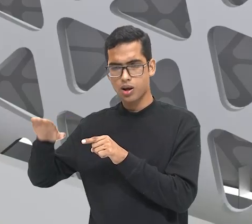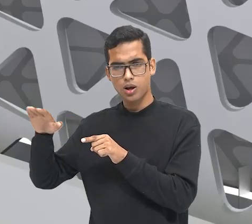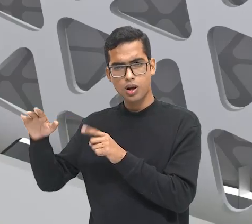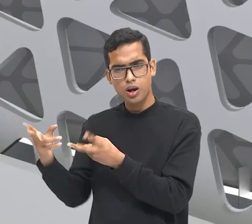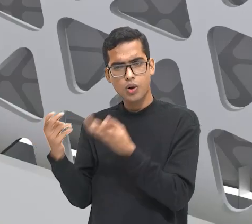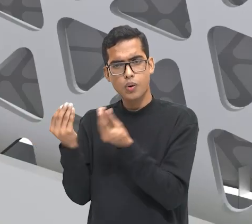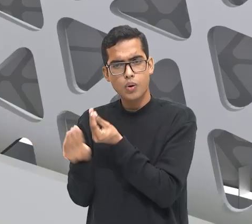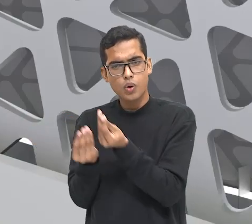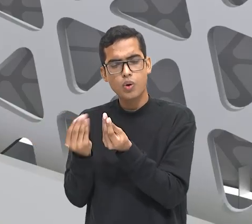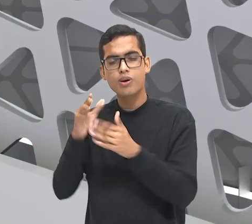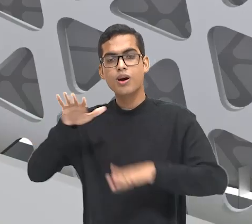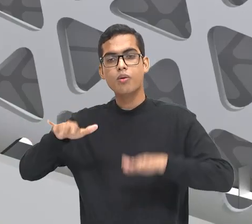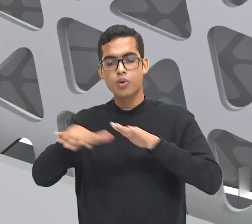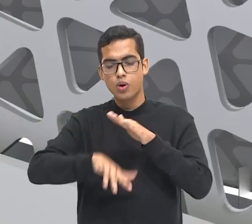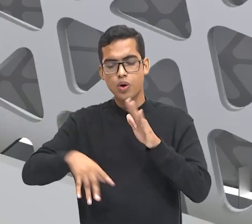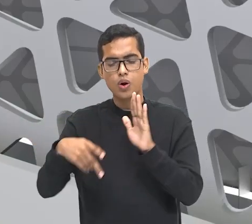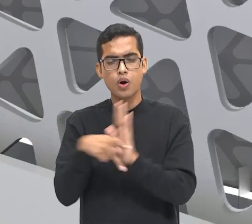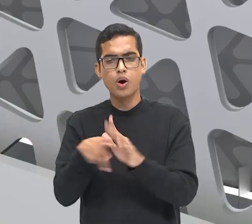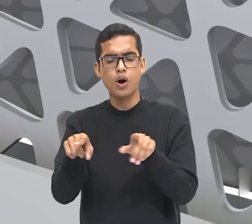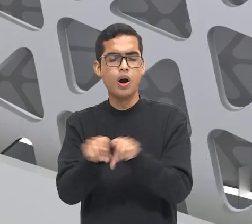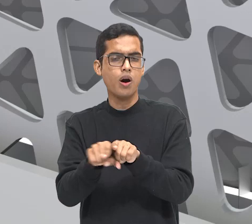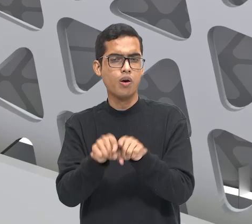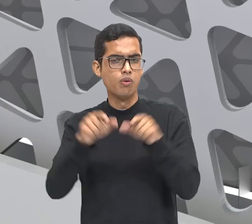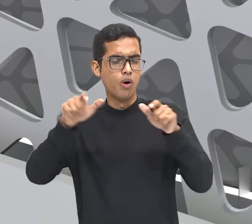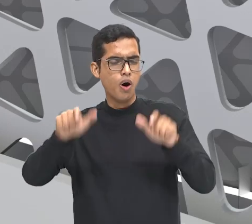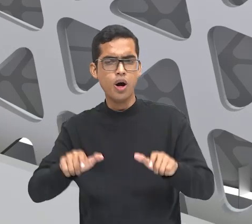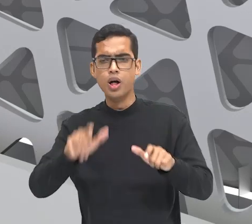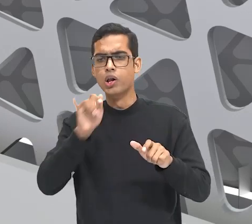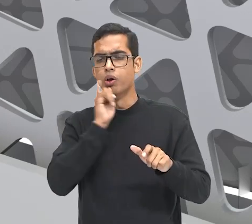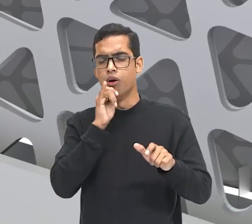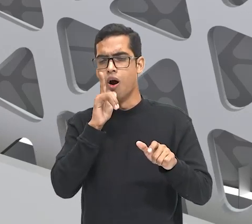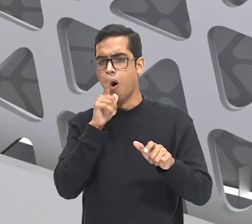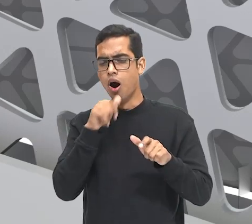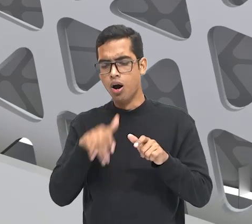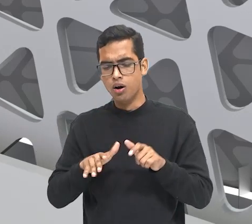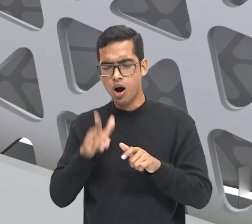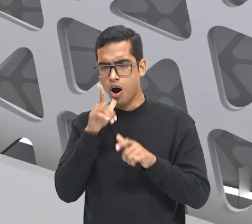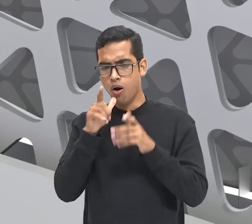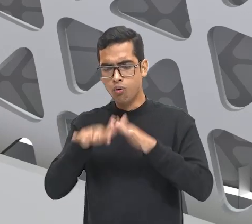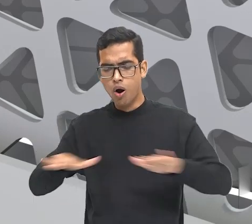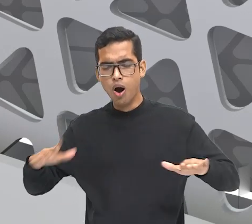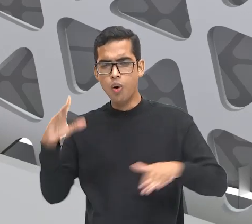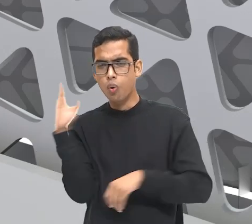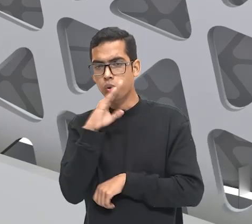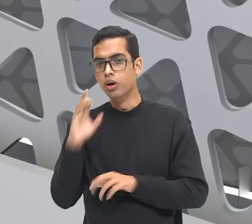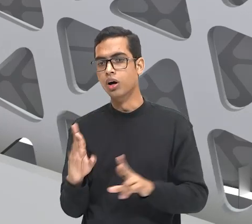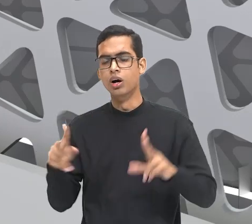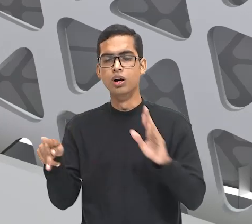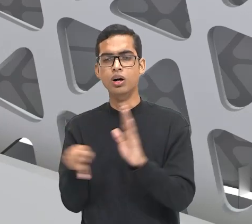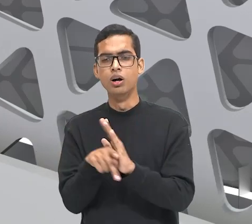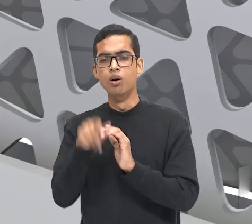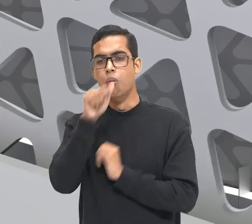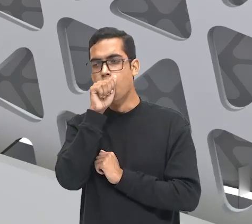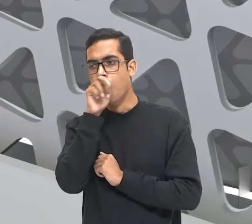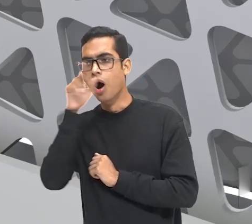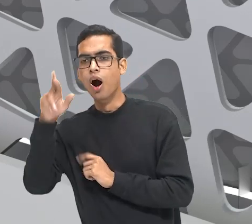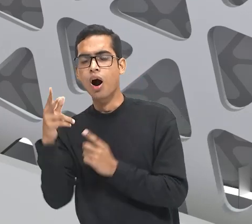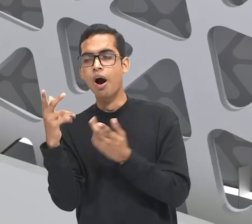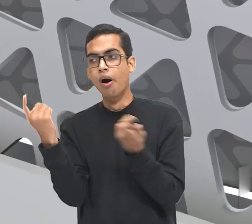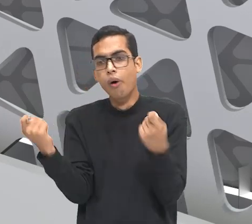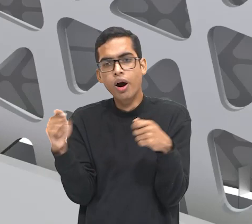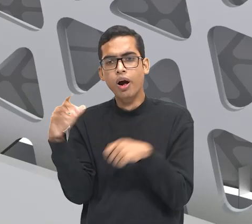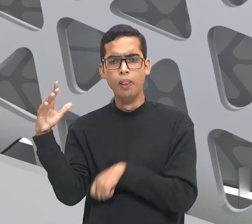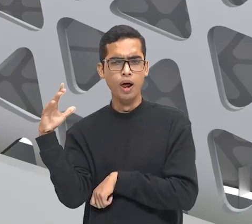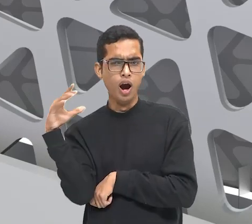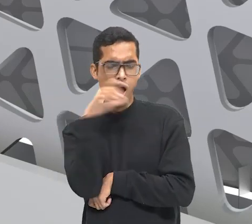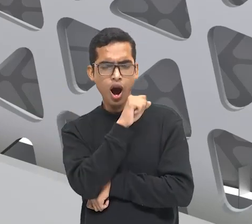em que ela está se propagando, né? Na água ela pode levar ali uma velocidade diferente. No ar ela pode ser um pouco mais rápida,